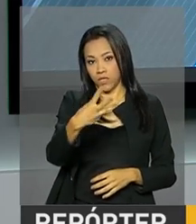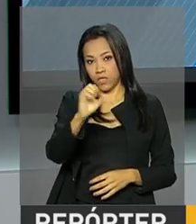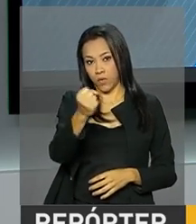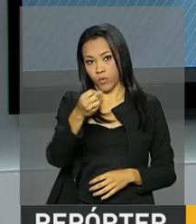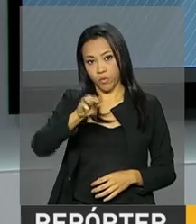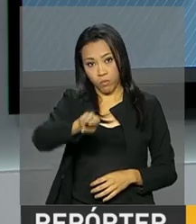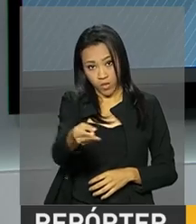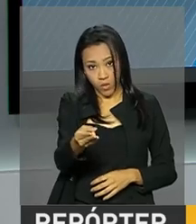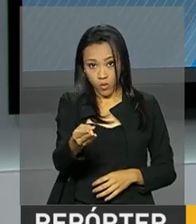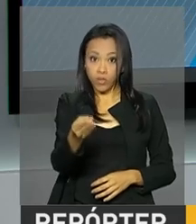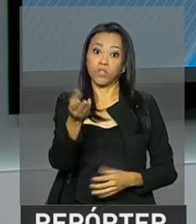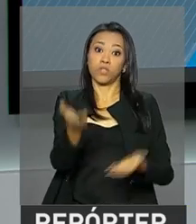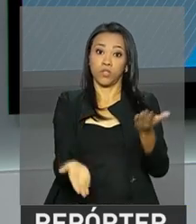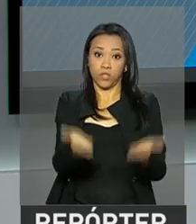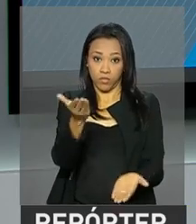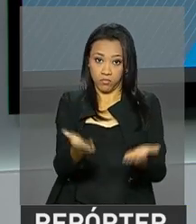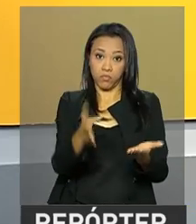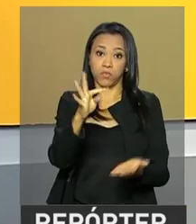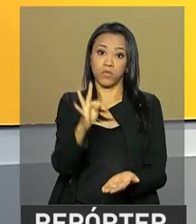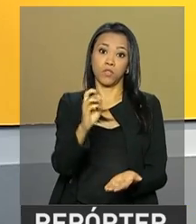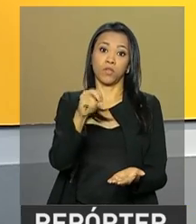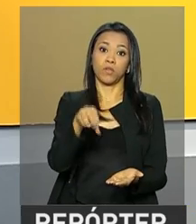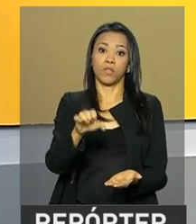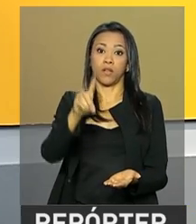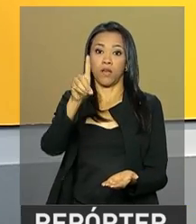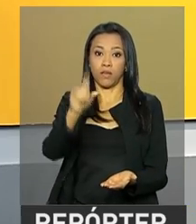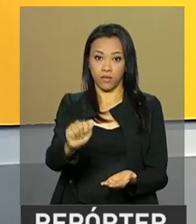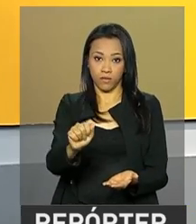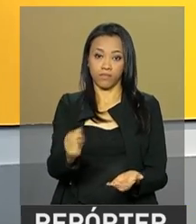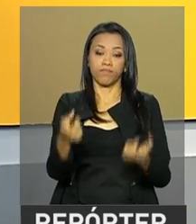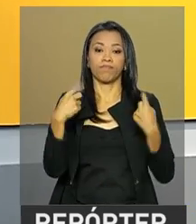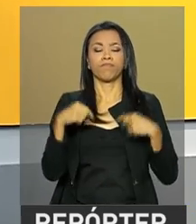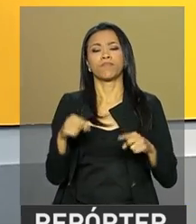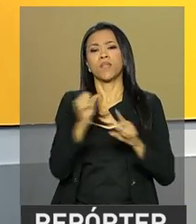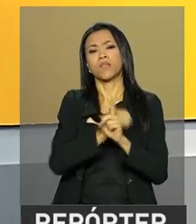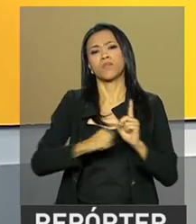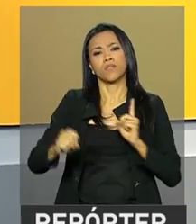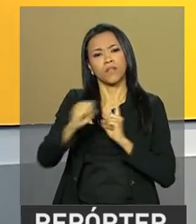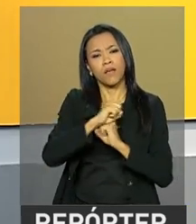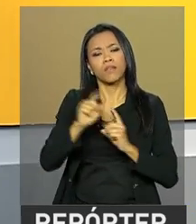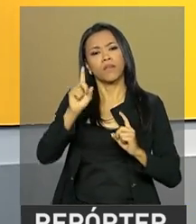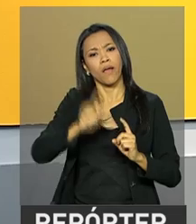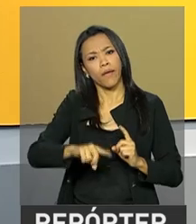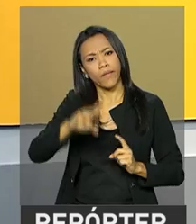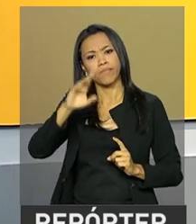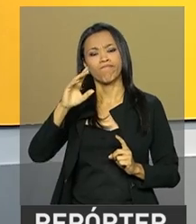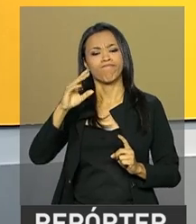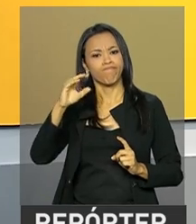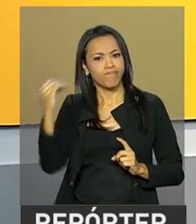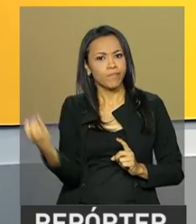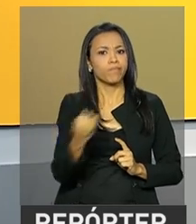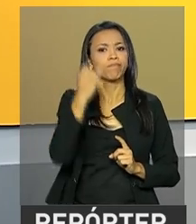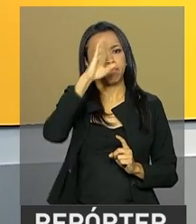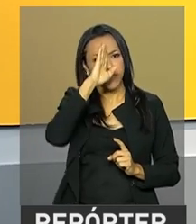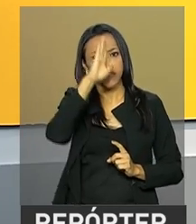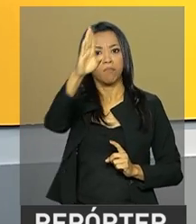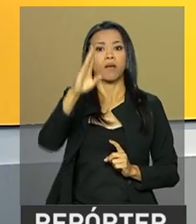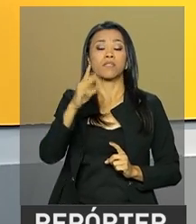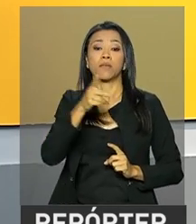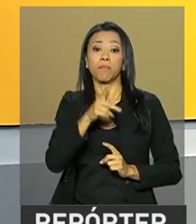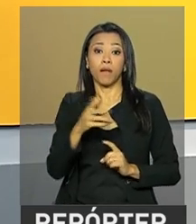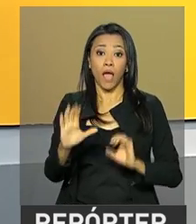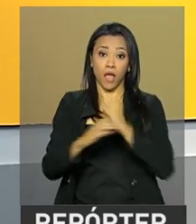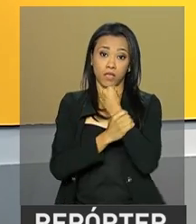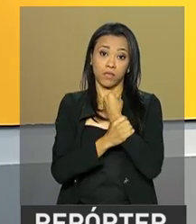milhões de toneladas ea sociedade se transforma em protagonista para garantir água às gerações